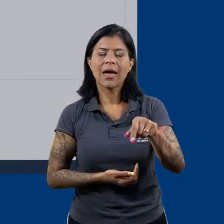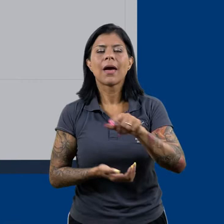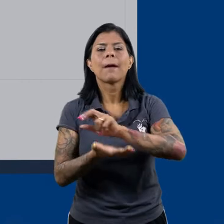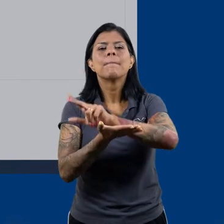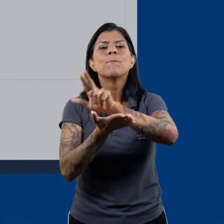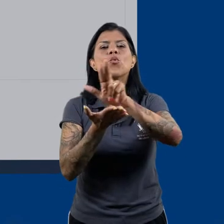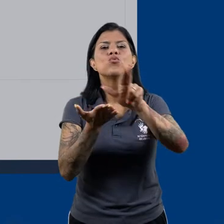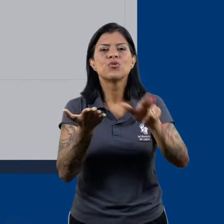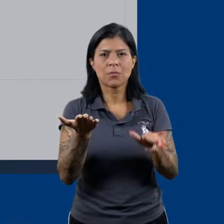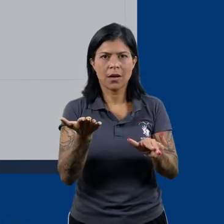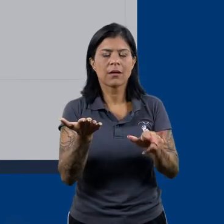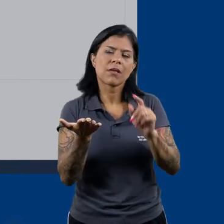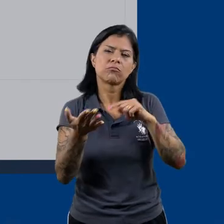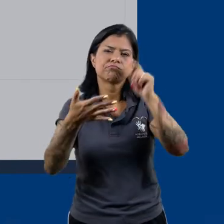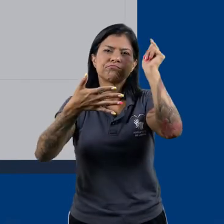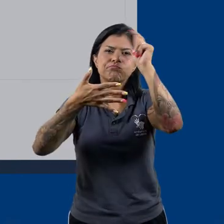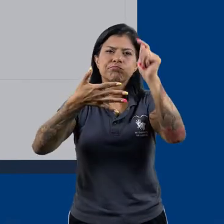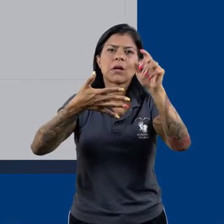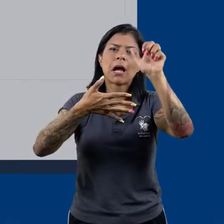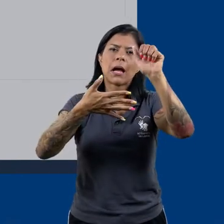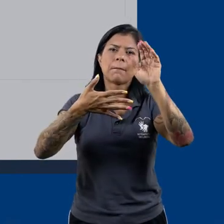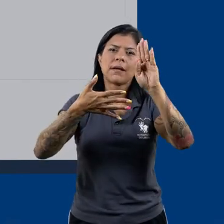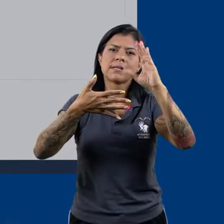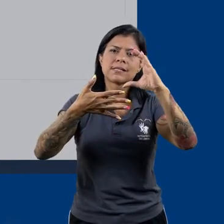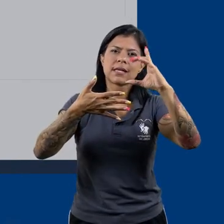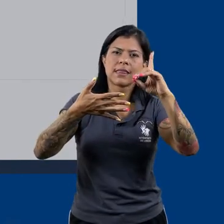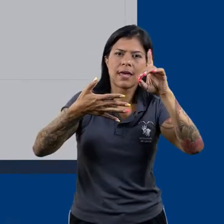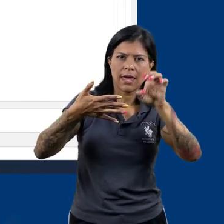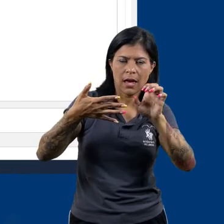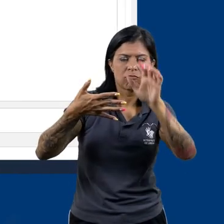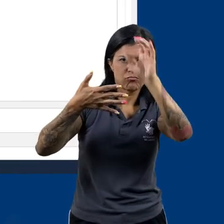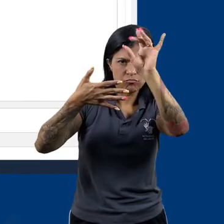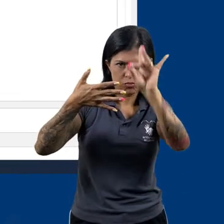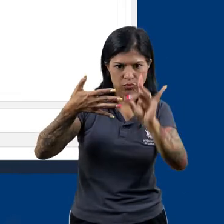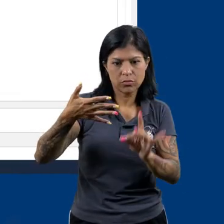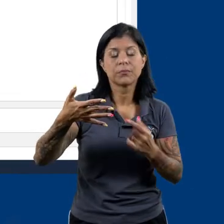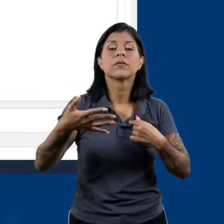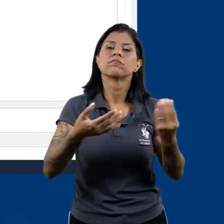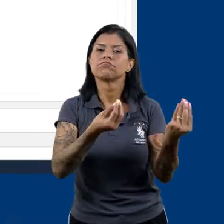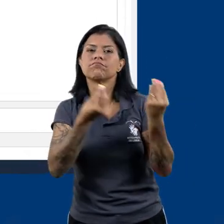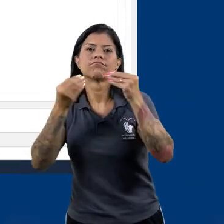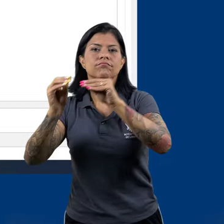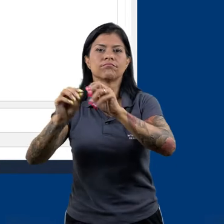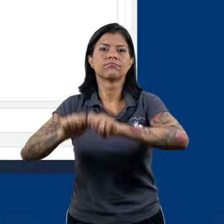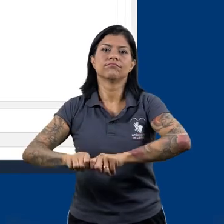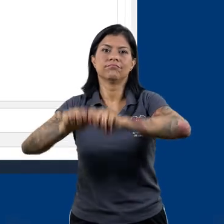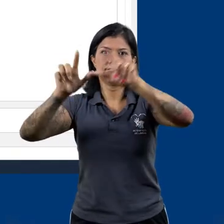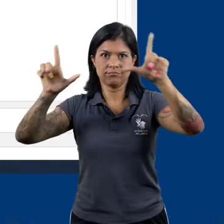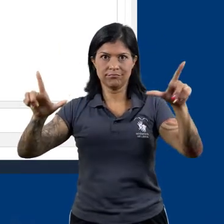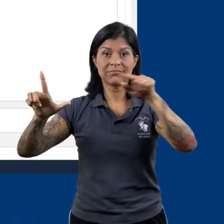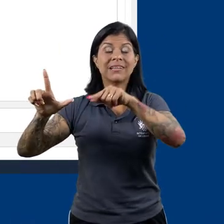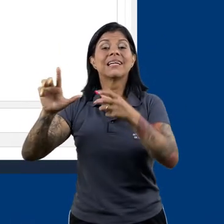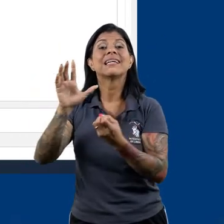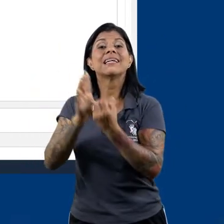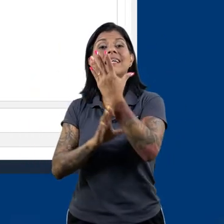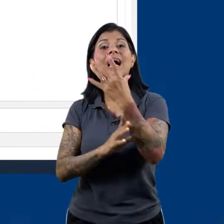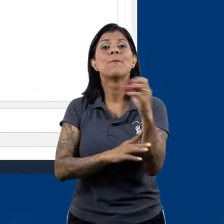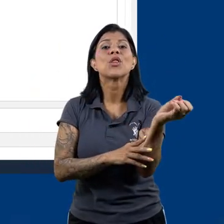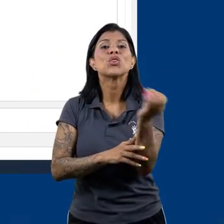a escolha e vamos clicar sobre o botão então levados